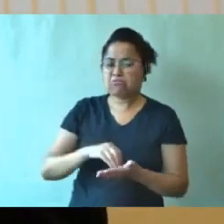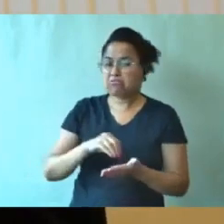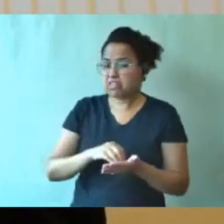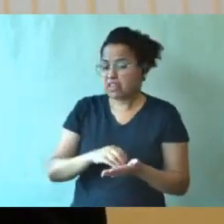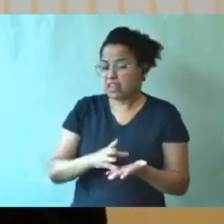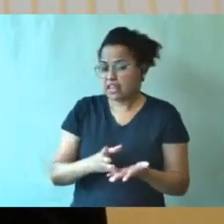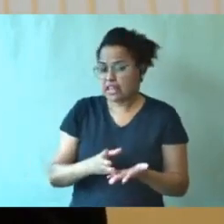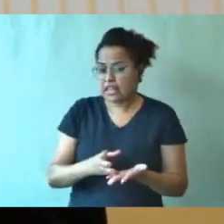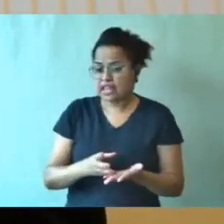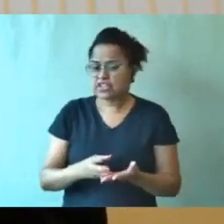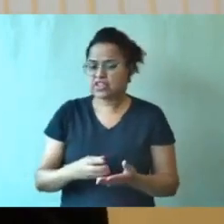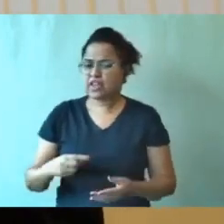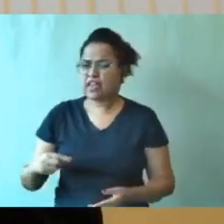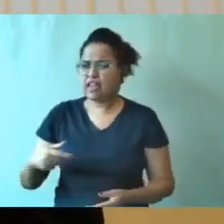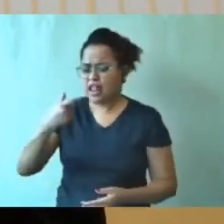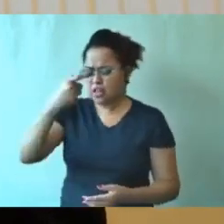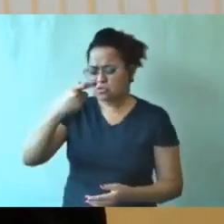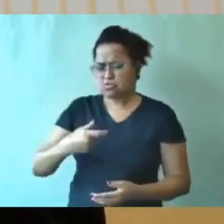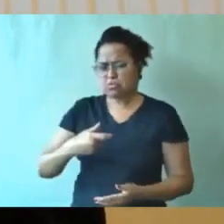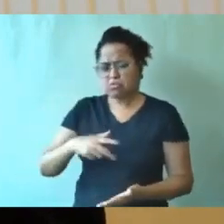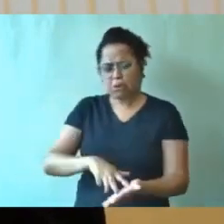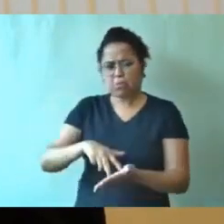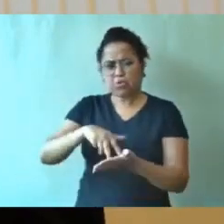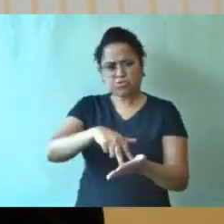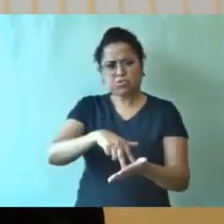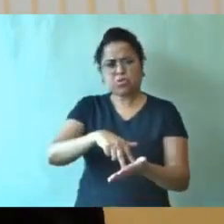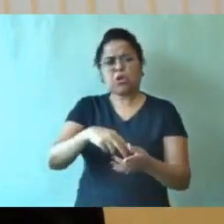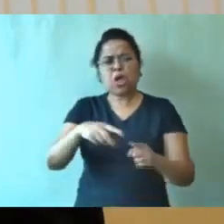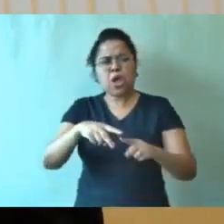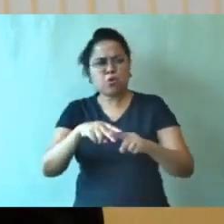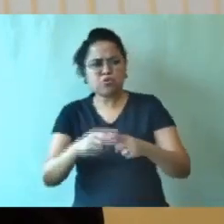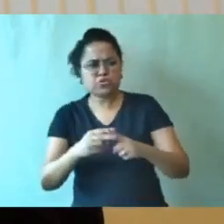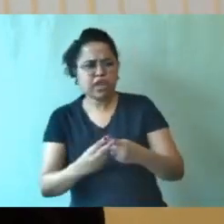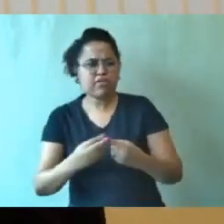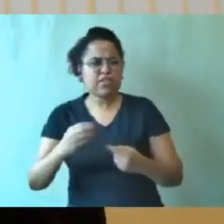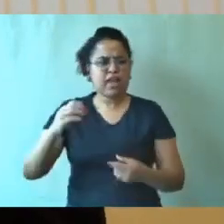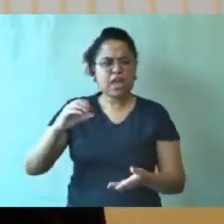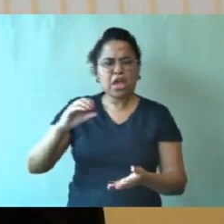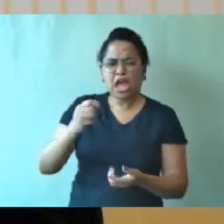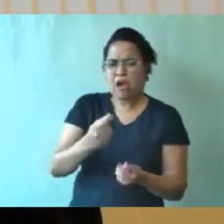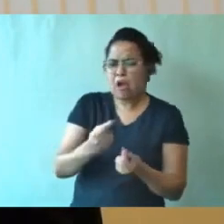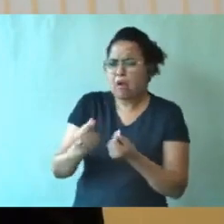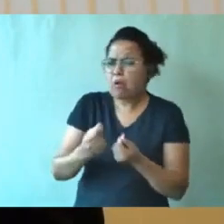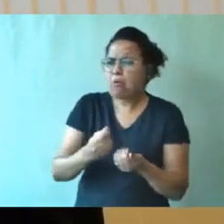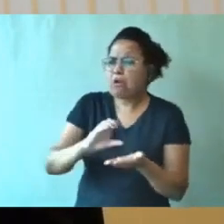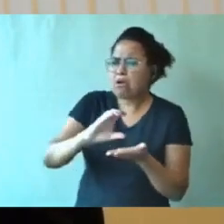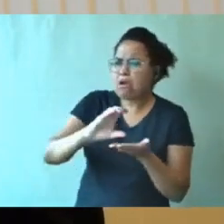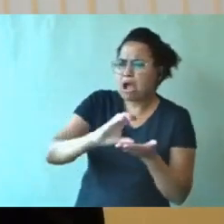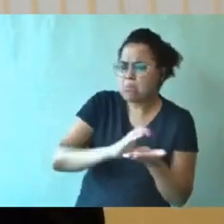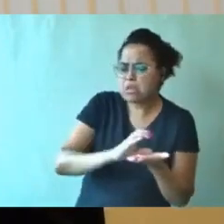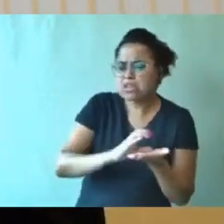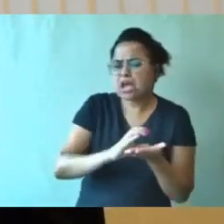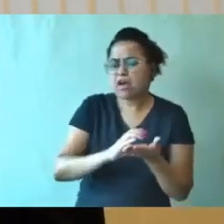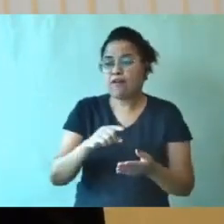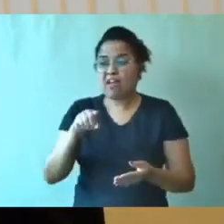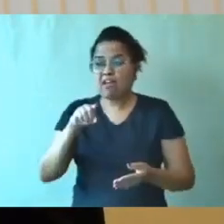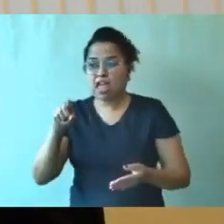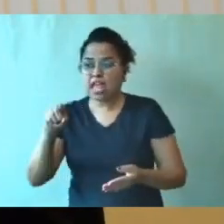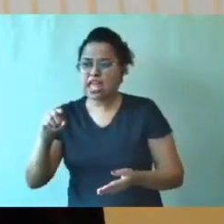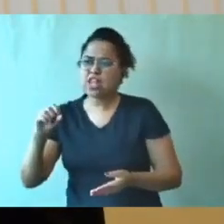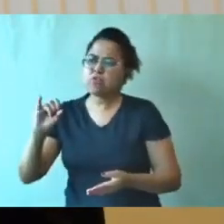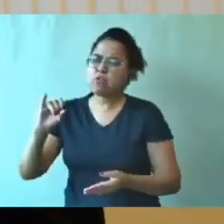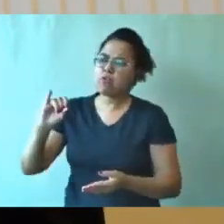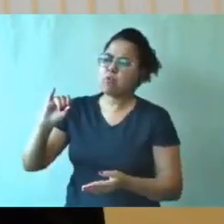colocar, consertar o capital, consertar uma série de coisas. Ele, como investidor e